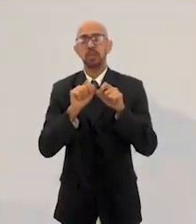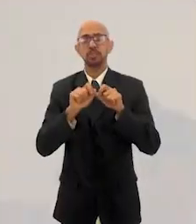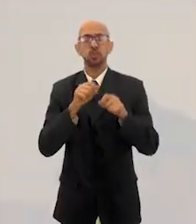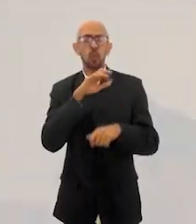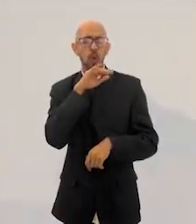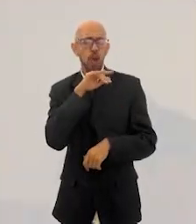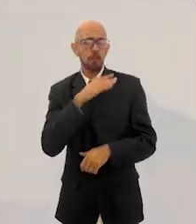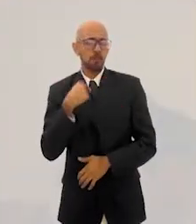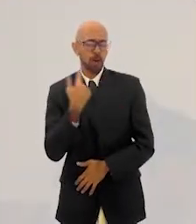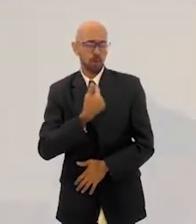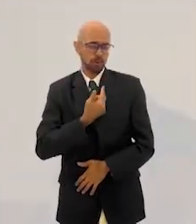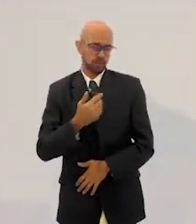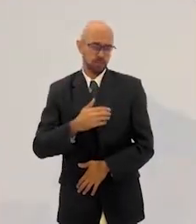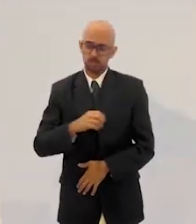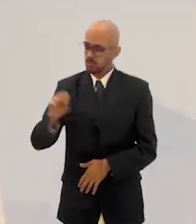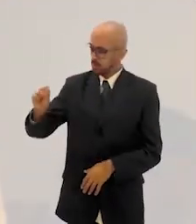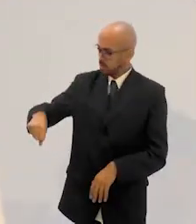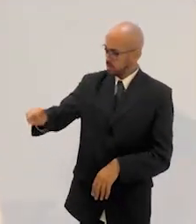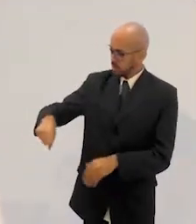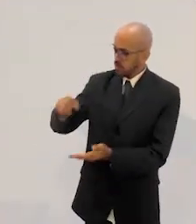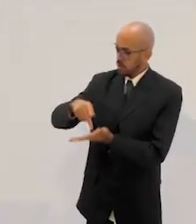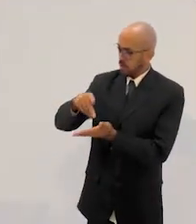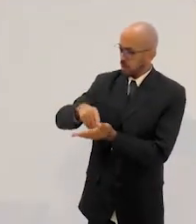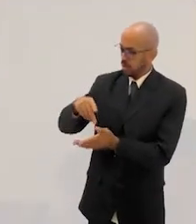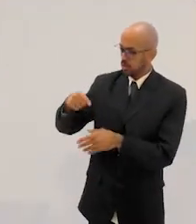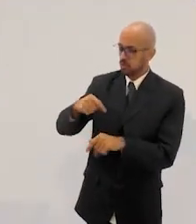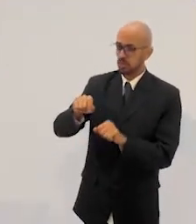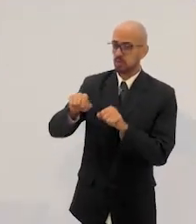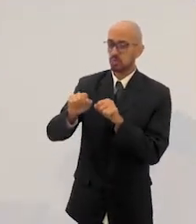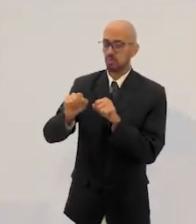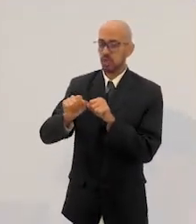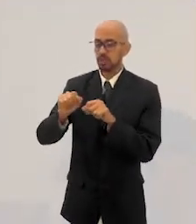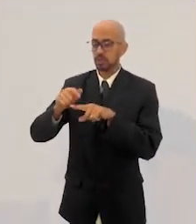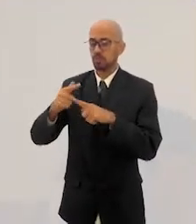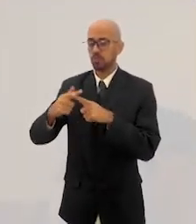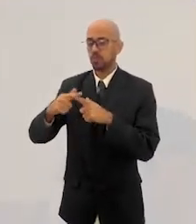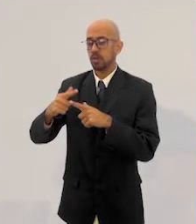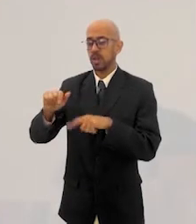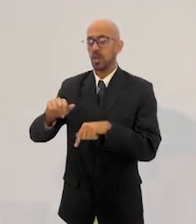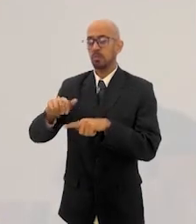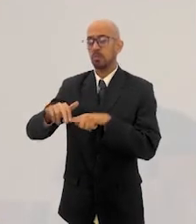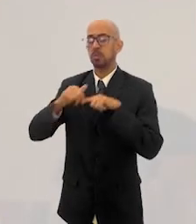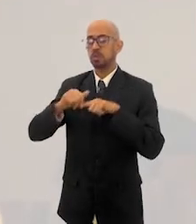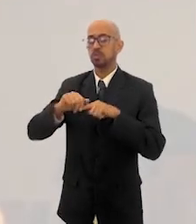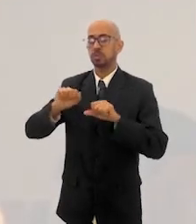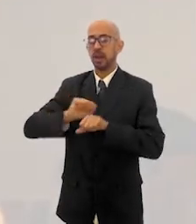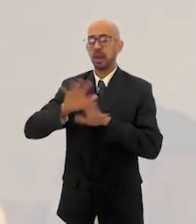gente. Mas muito mal, Dani. Assim, eu vejo o resultado está claro ali.